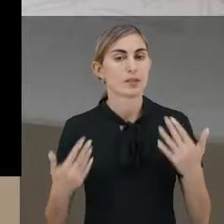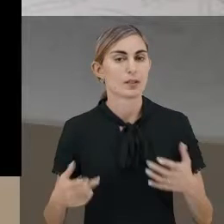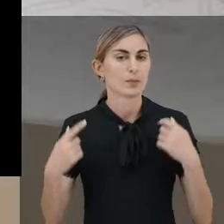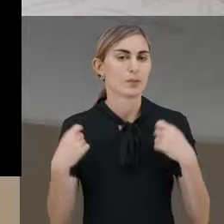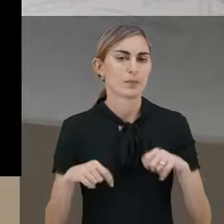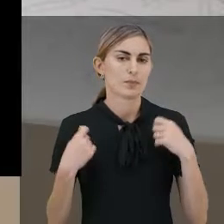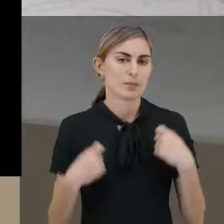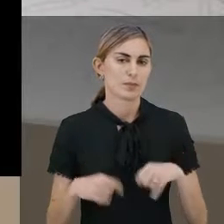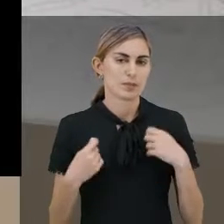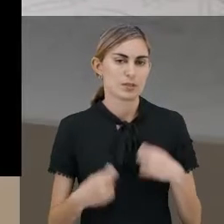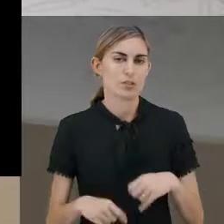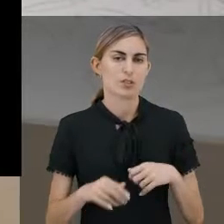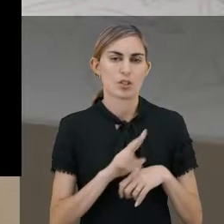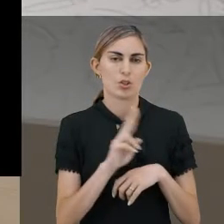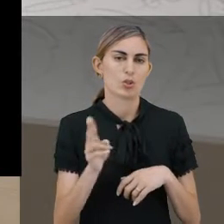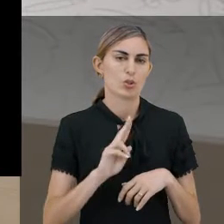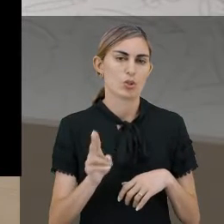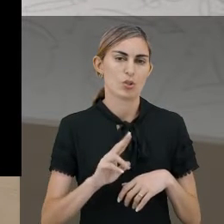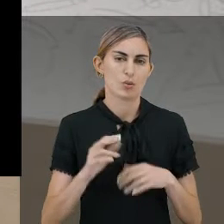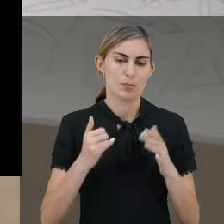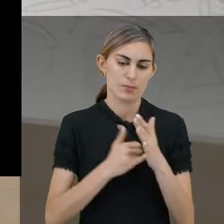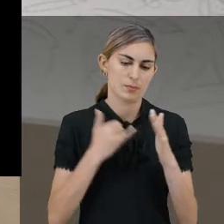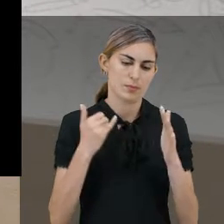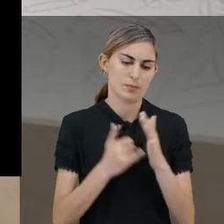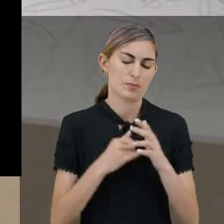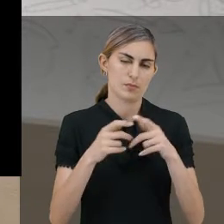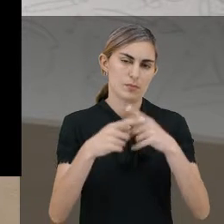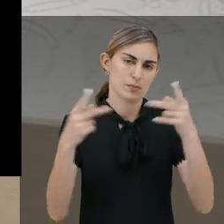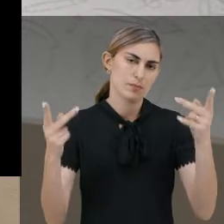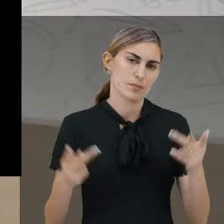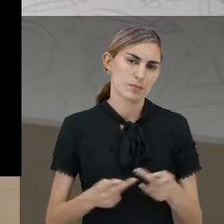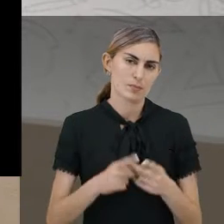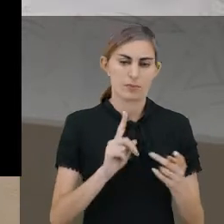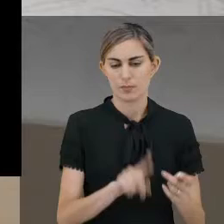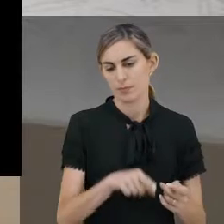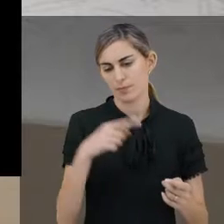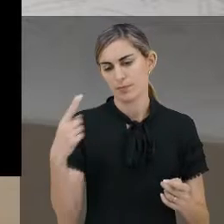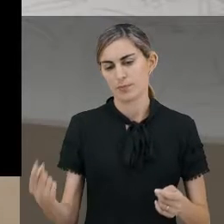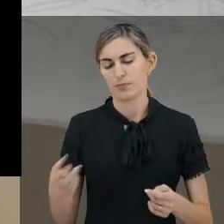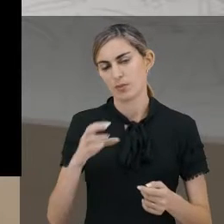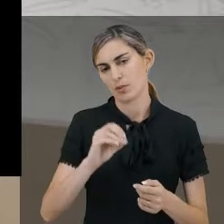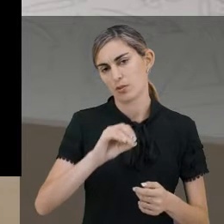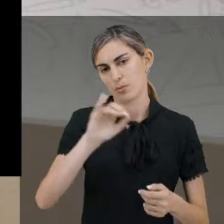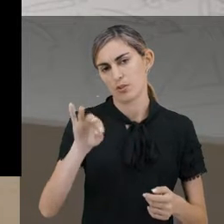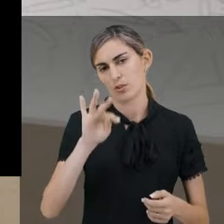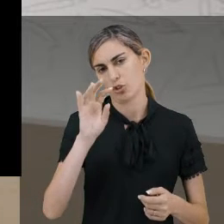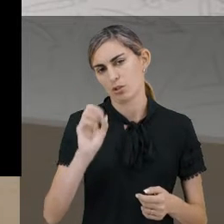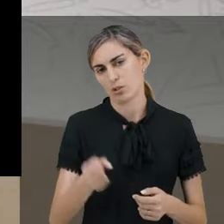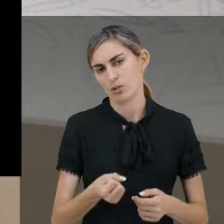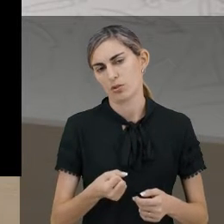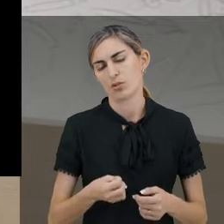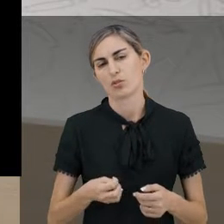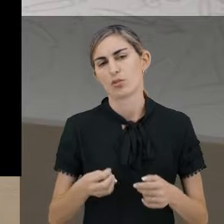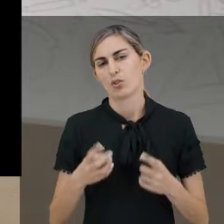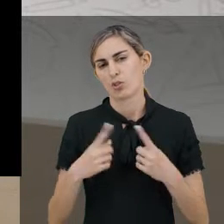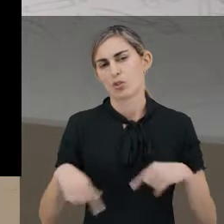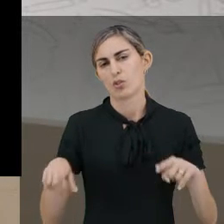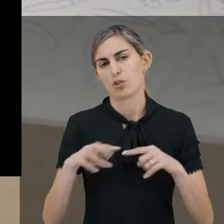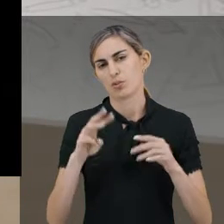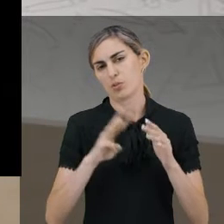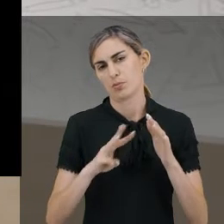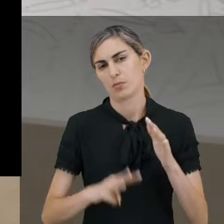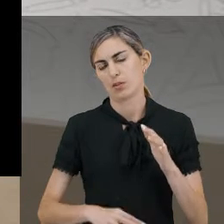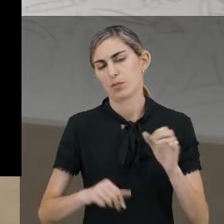é necessário chamar o método cadastrar prato e passar o nosso objeto que nós montamos. O